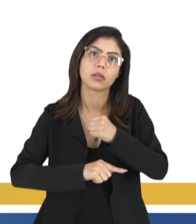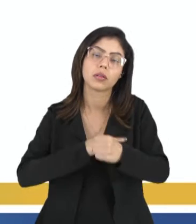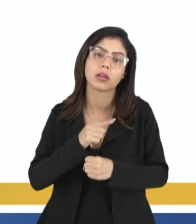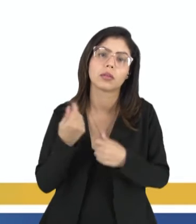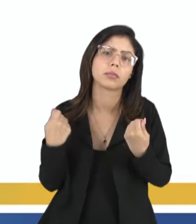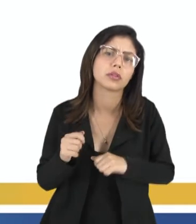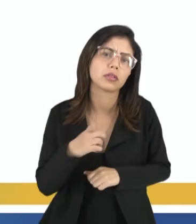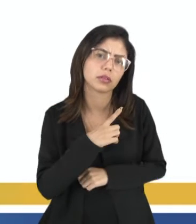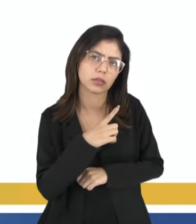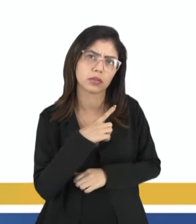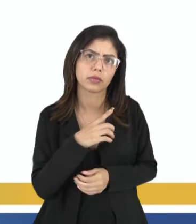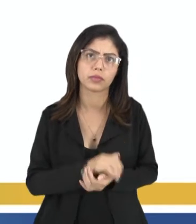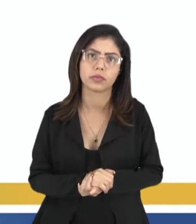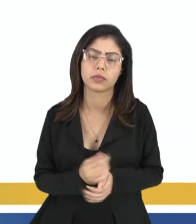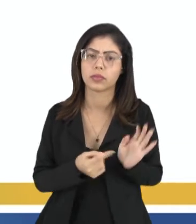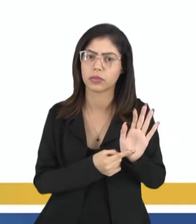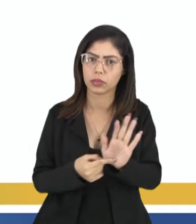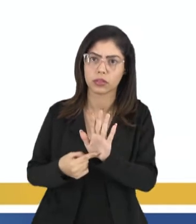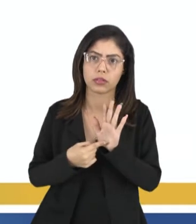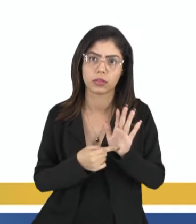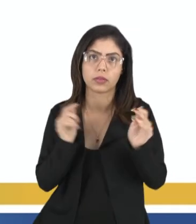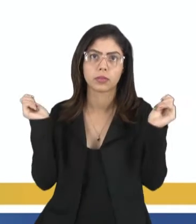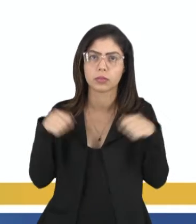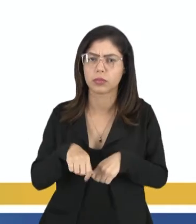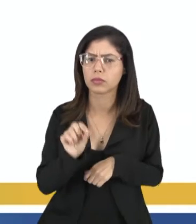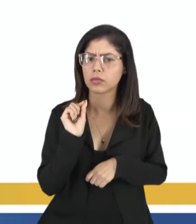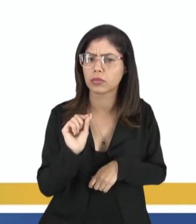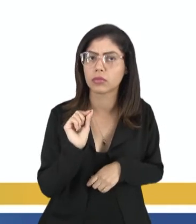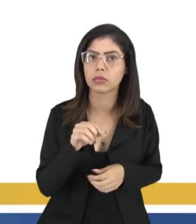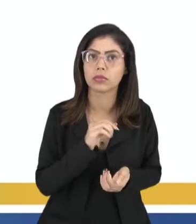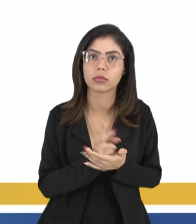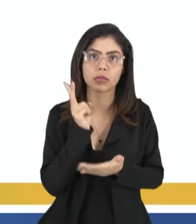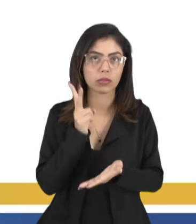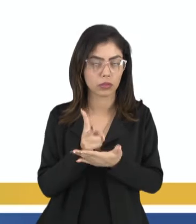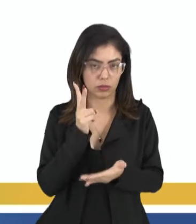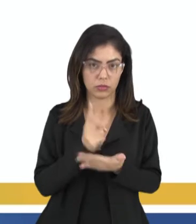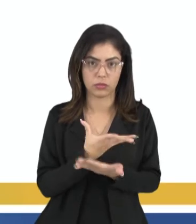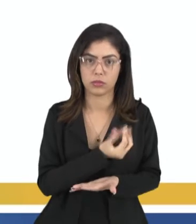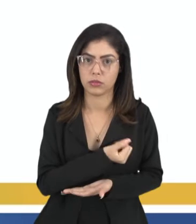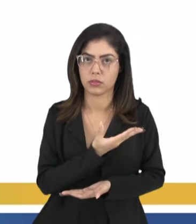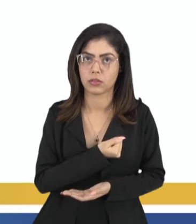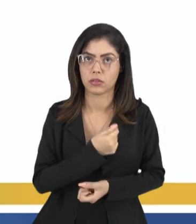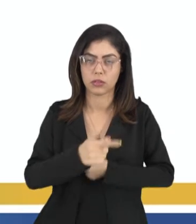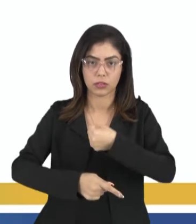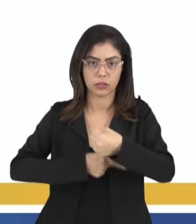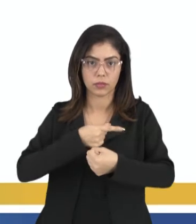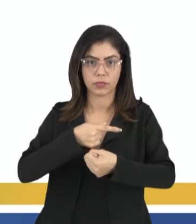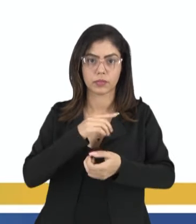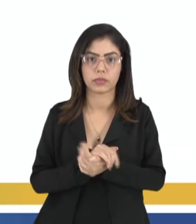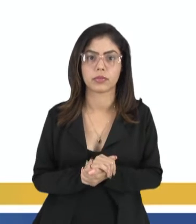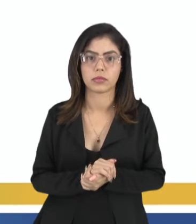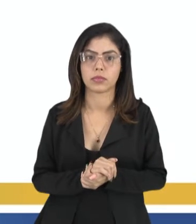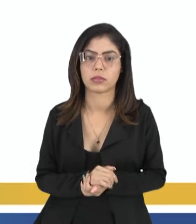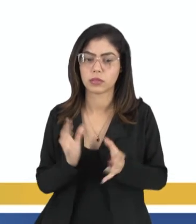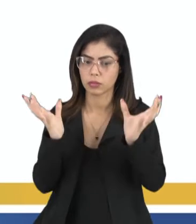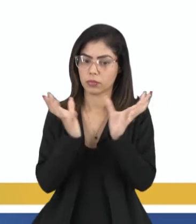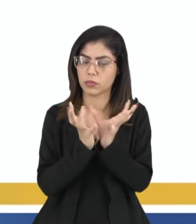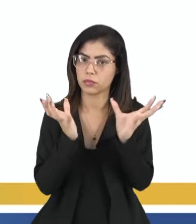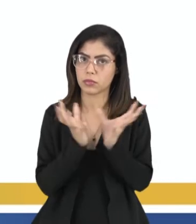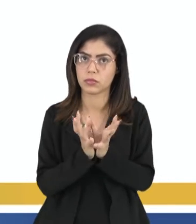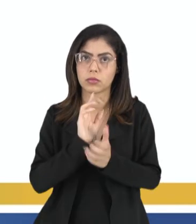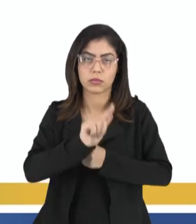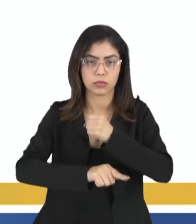precisam apresentar, possuir? O mesmo número atômico. Então, esse conjunto